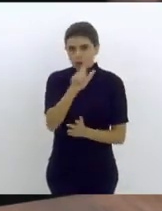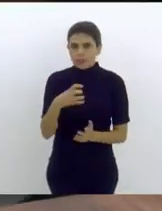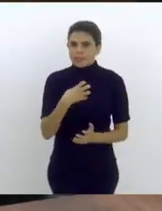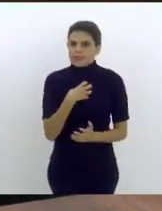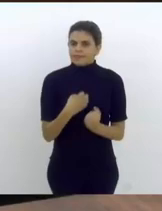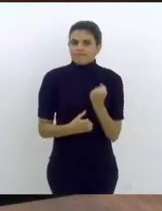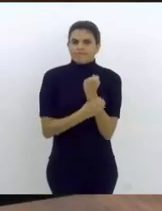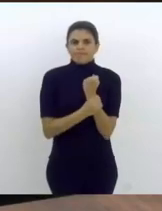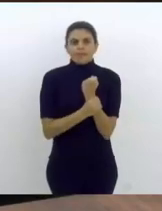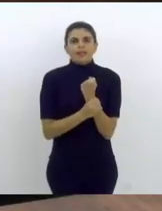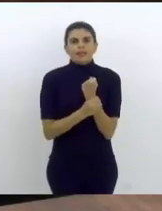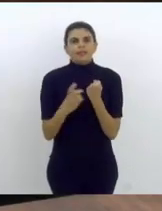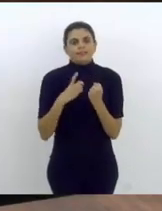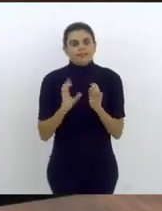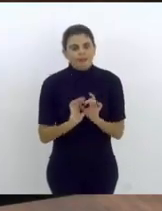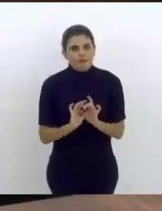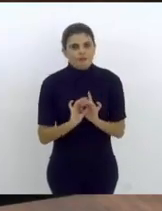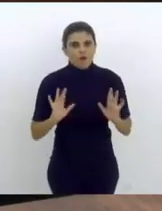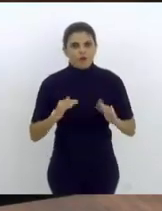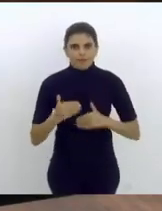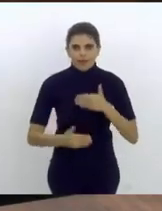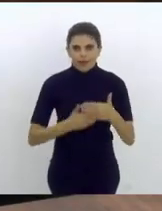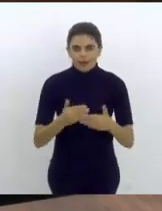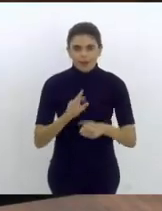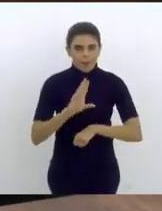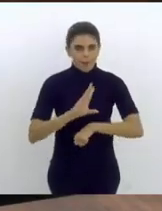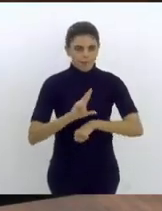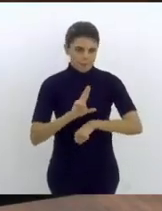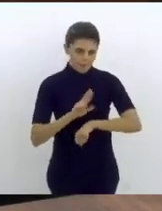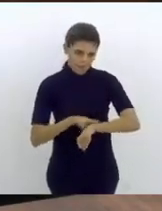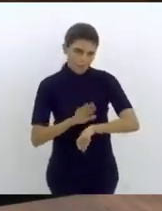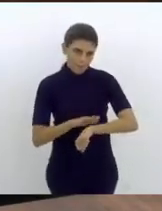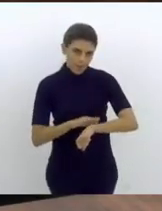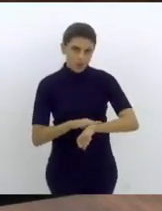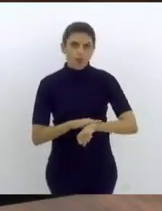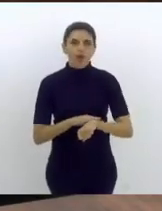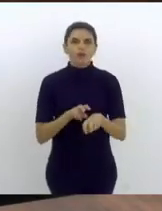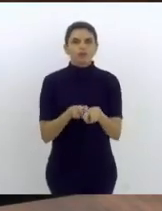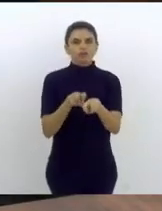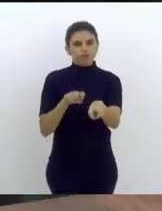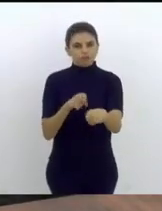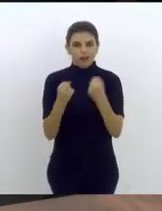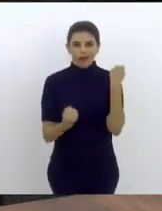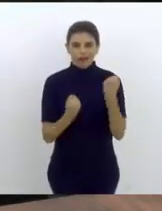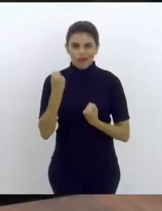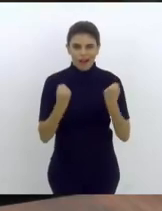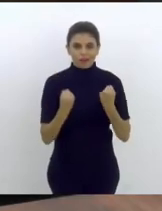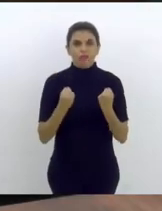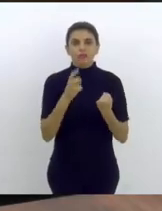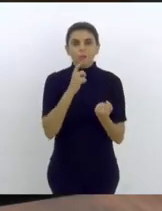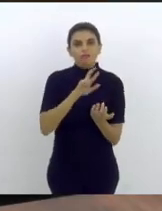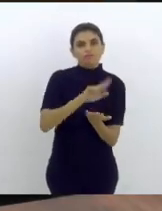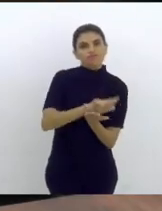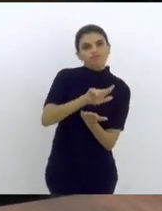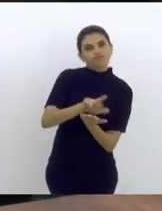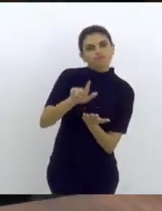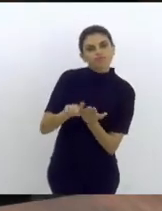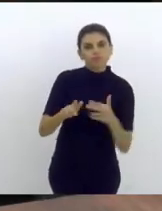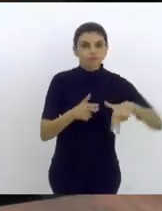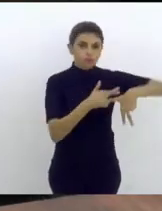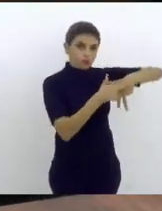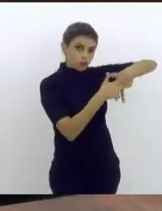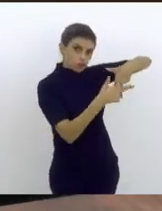mais à vontade durante a corrida os aplicativos também aumentaram a diversidade de